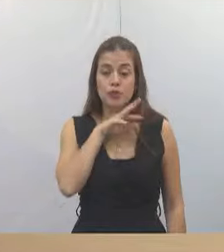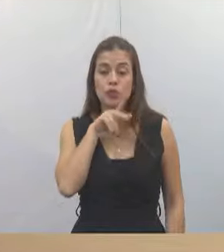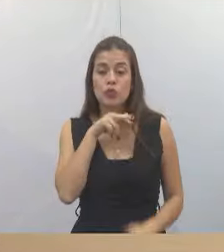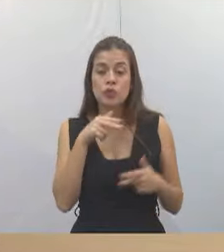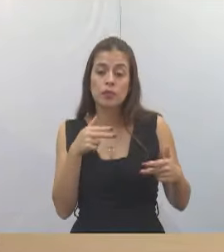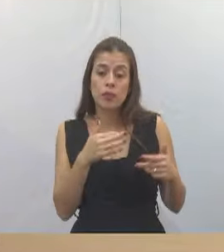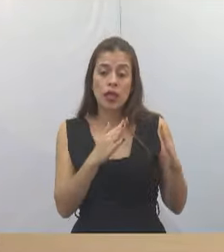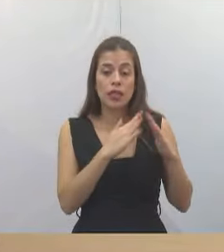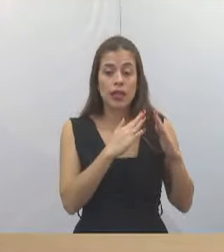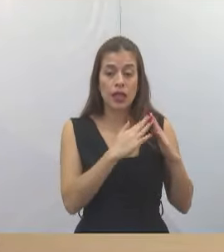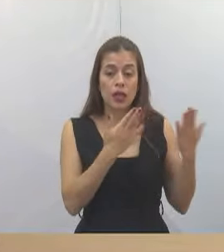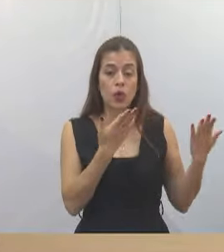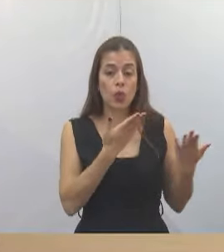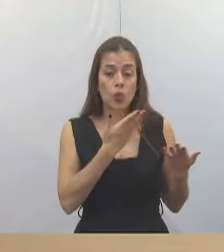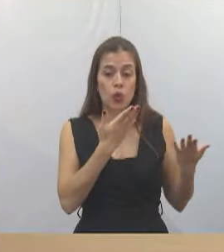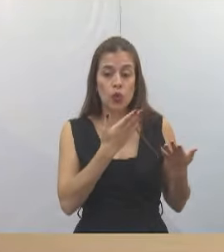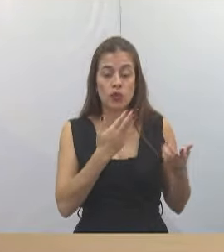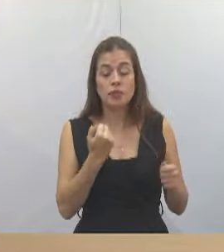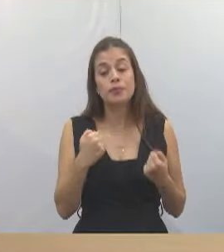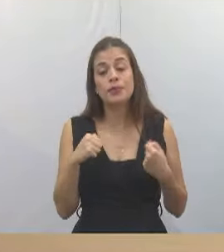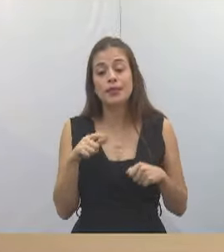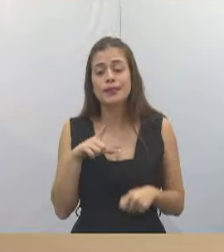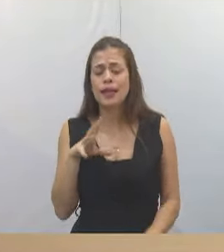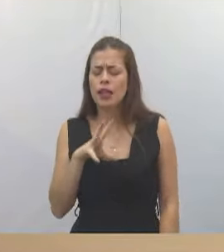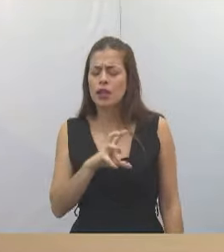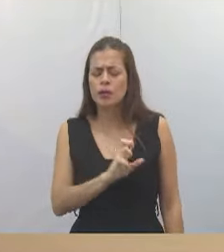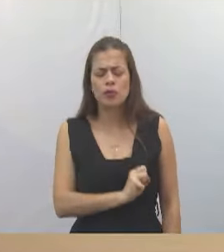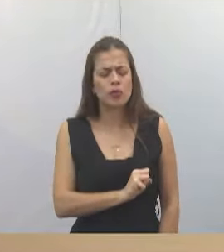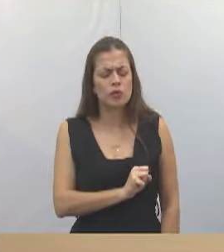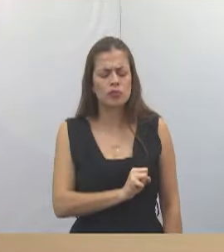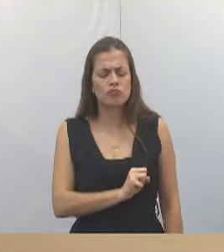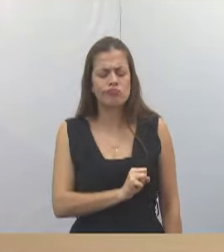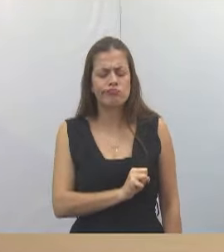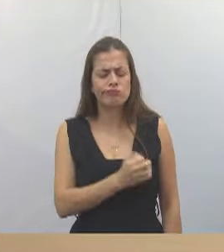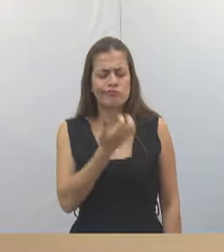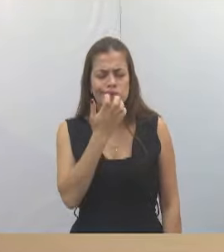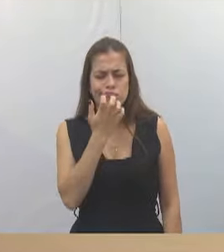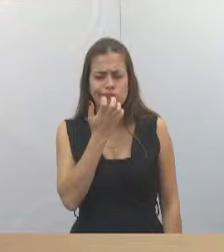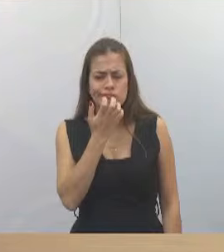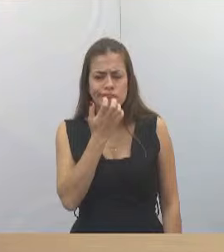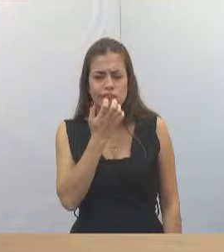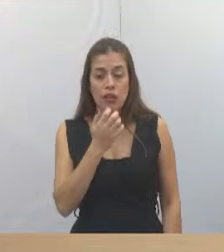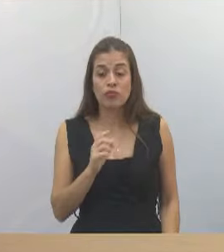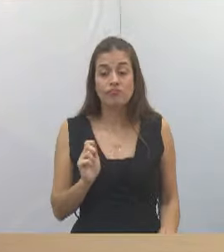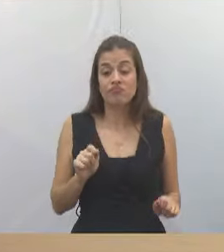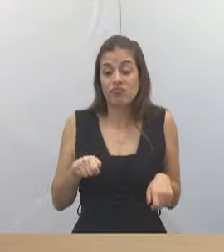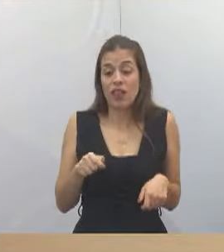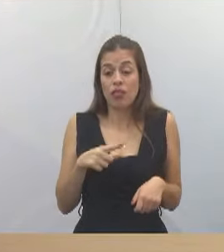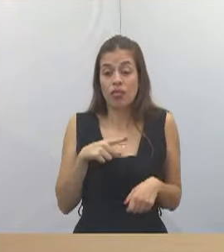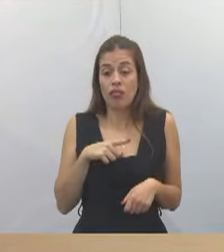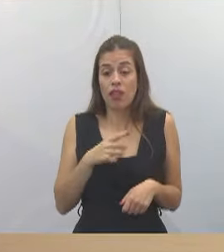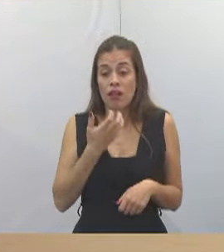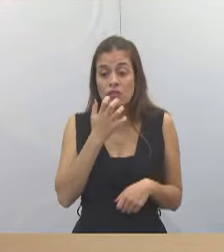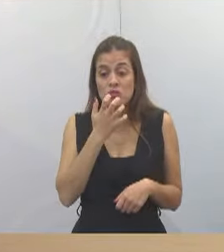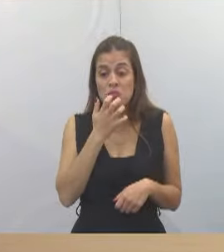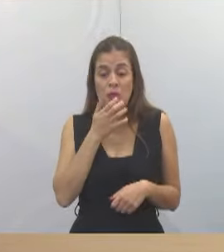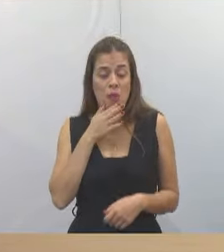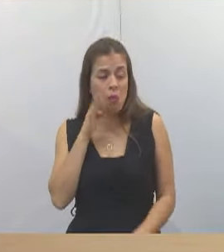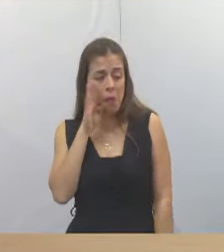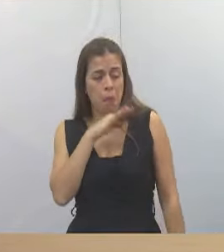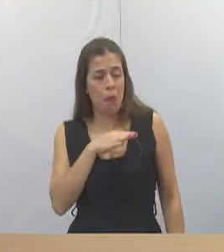em casa hoje, ela tem que ter amor pelo animal. Porque não adianta ter lá um cachorro e tratar o cachorro